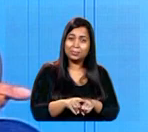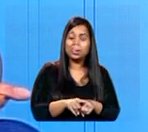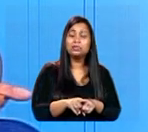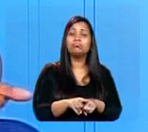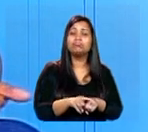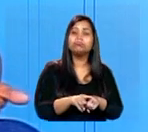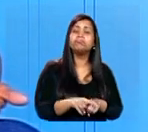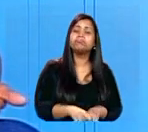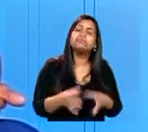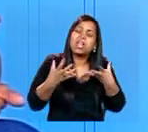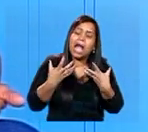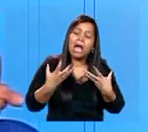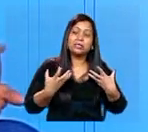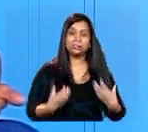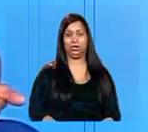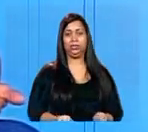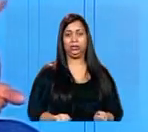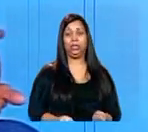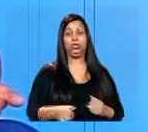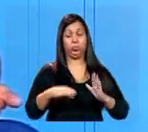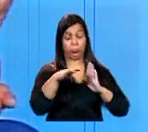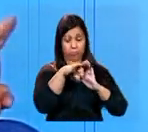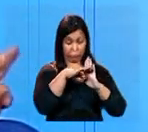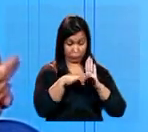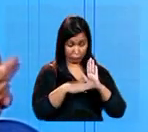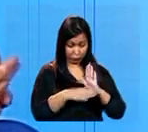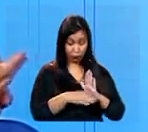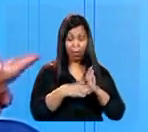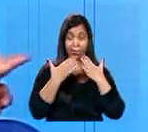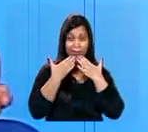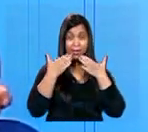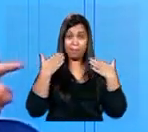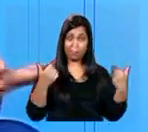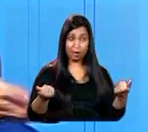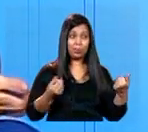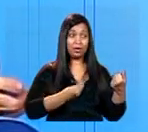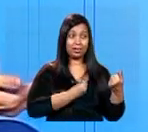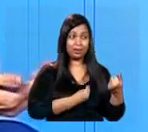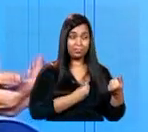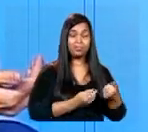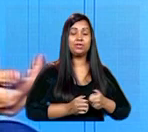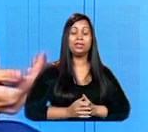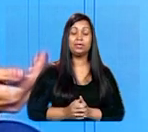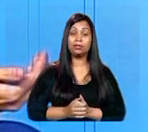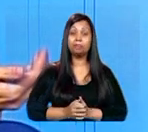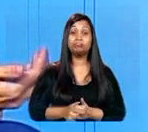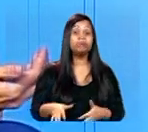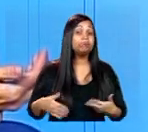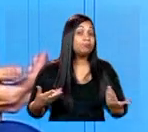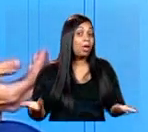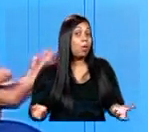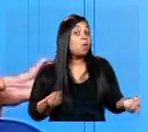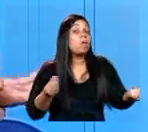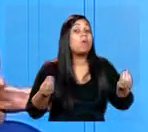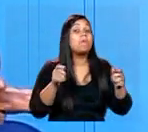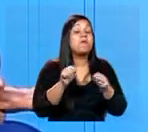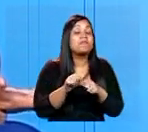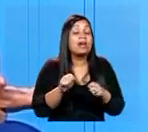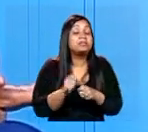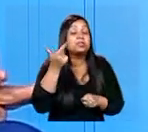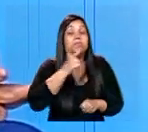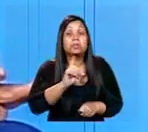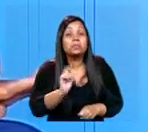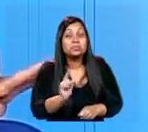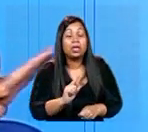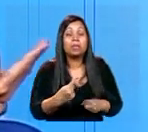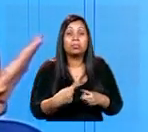de estar aceitando as condutas da equipe para estar melhorando as condições de vida do paciente, a gente não tem como